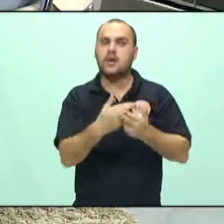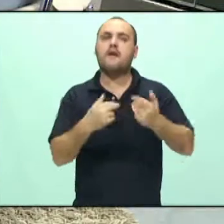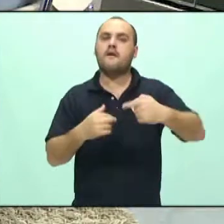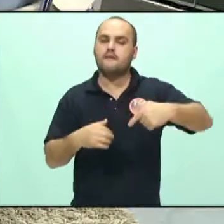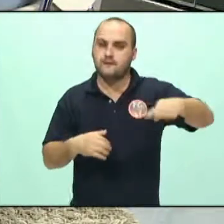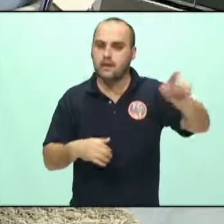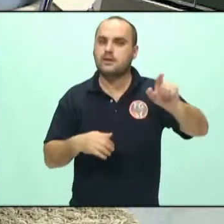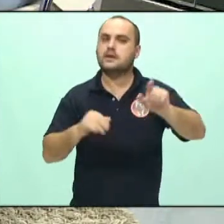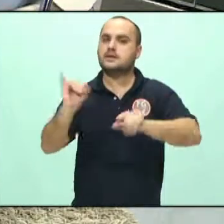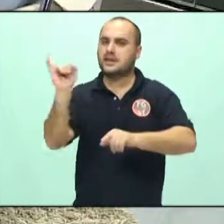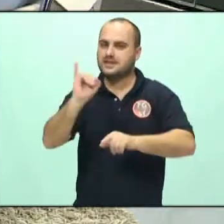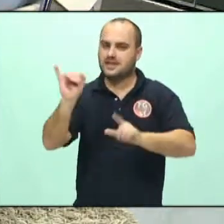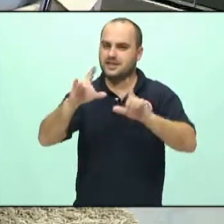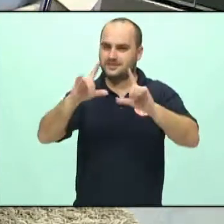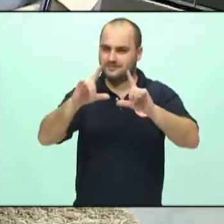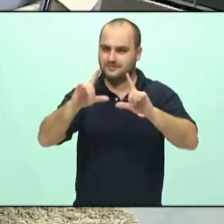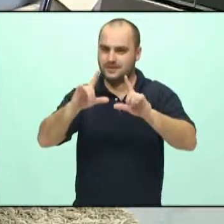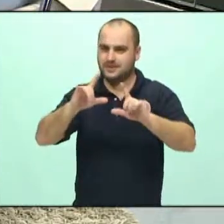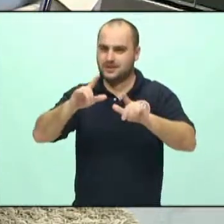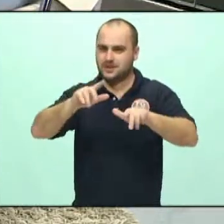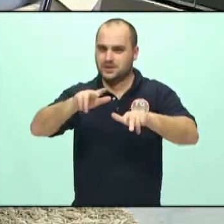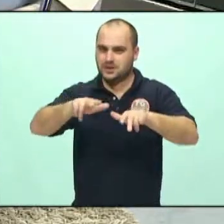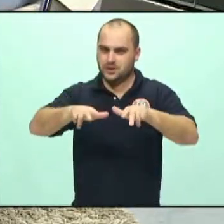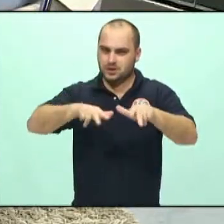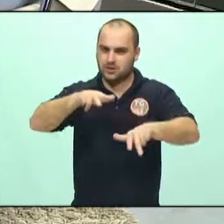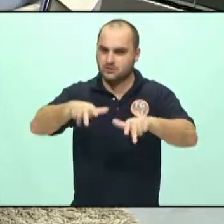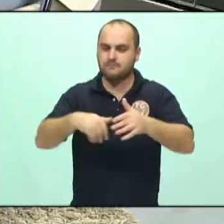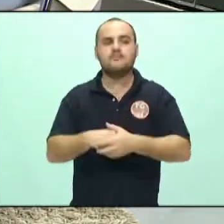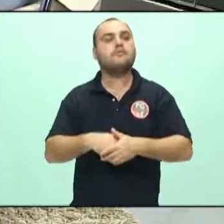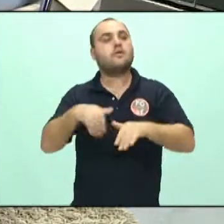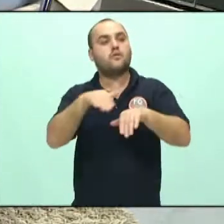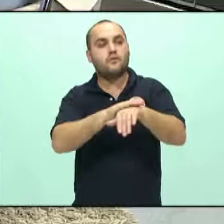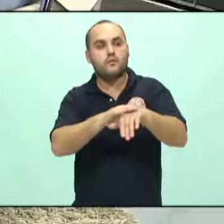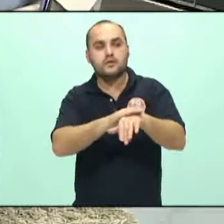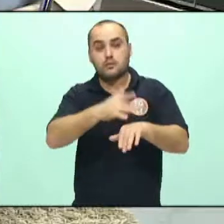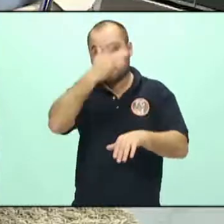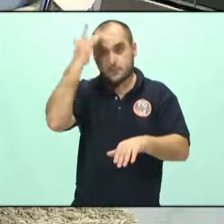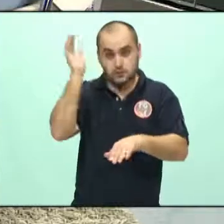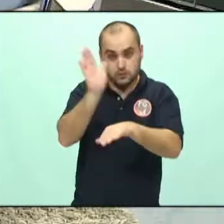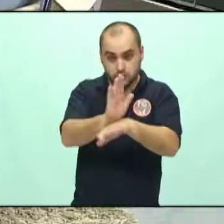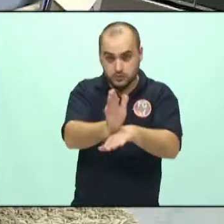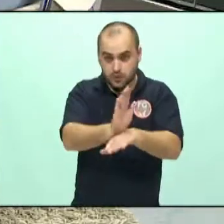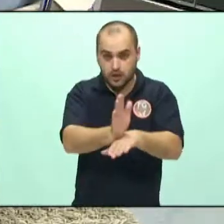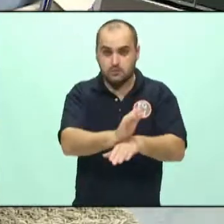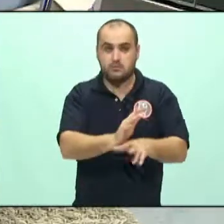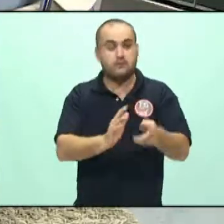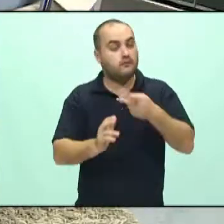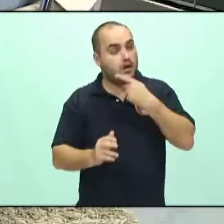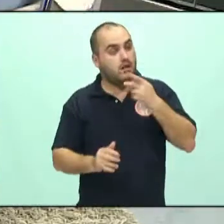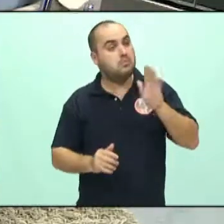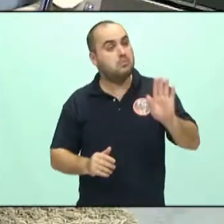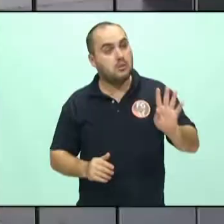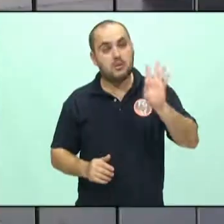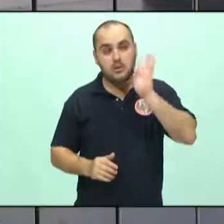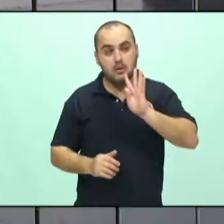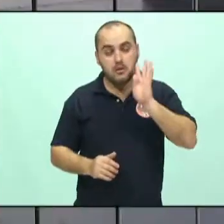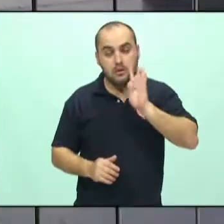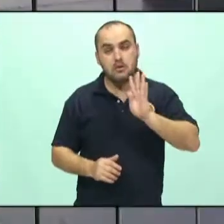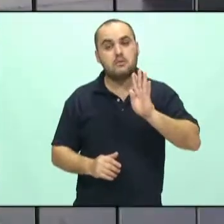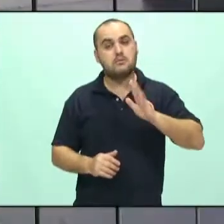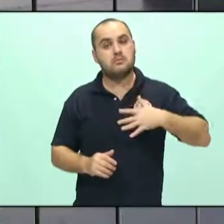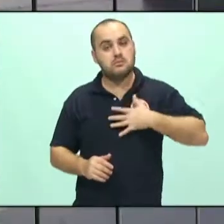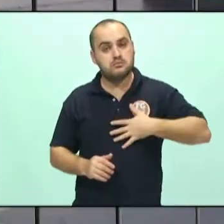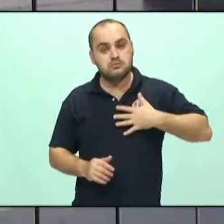Shopping, conversamos lá com o pessoal do cinema, né, do shopping. O pessoal, legal, gostamos, mandamos um ofício